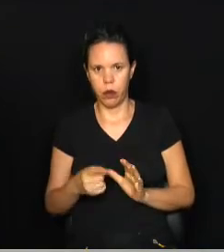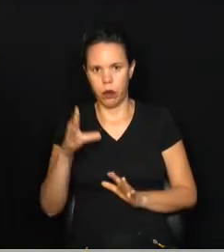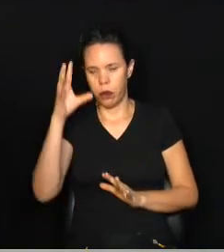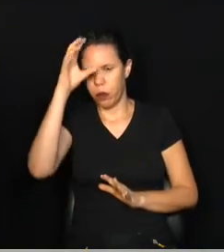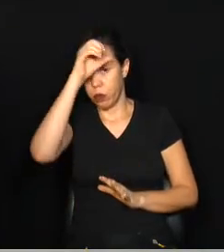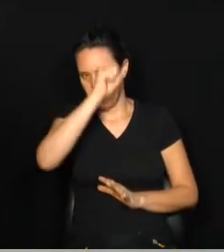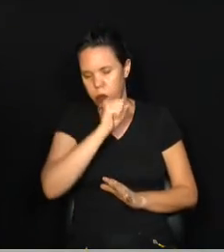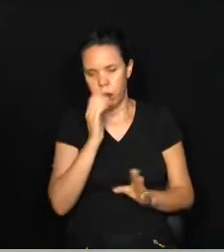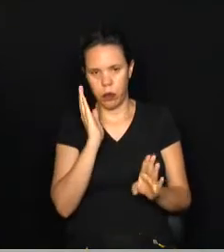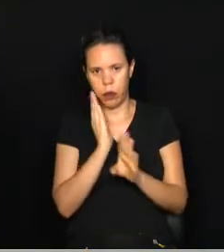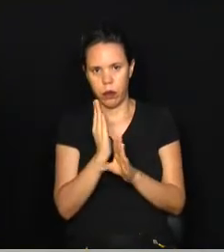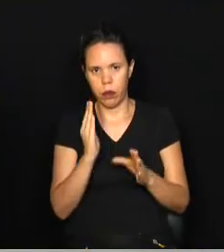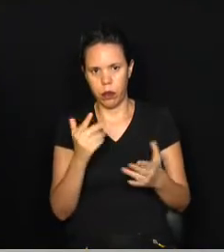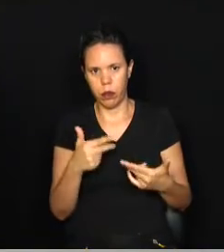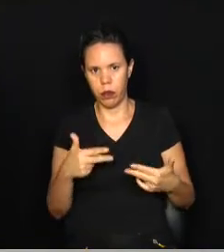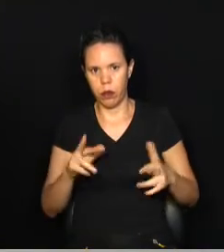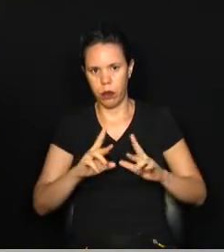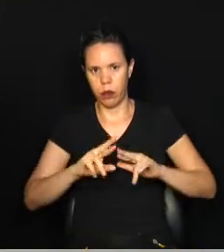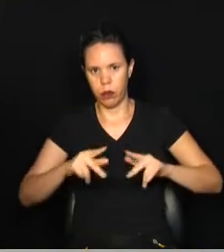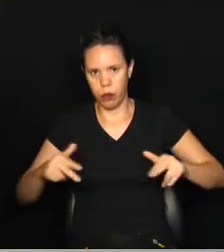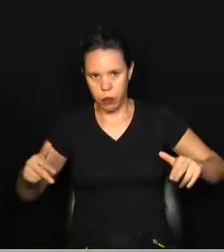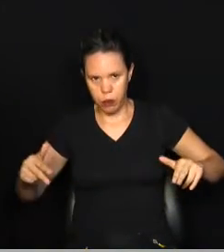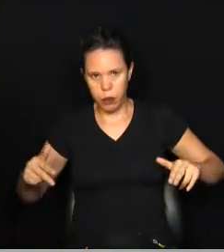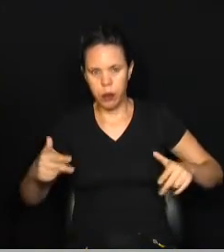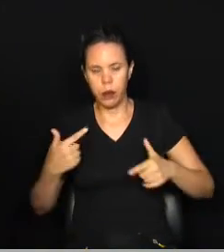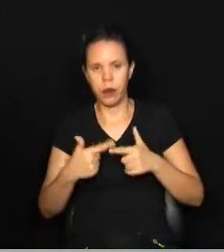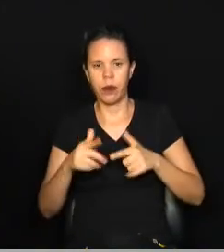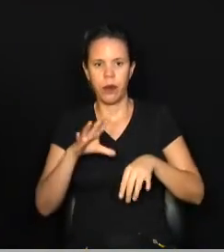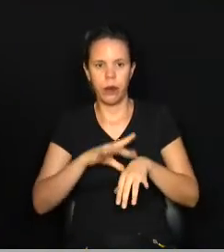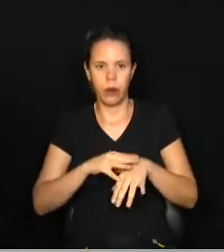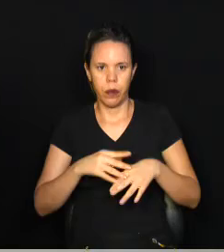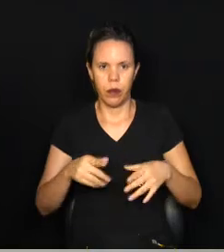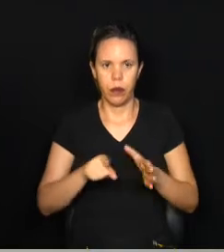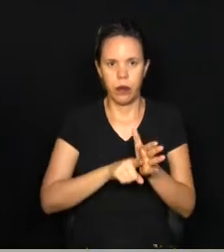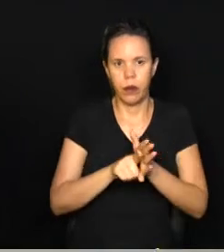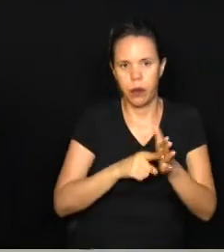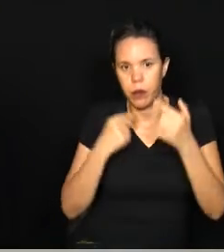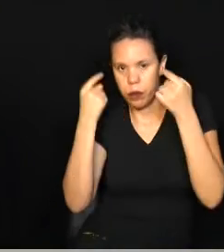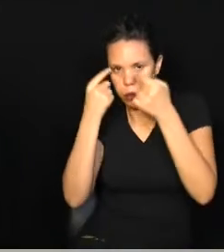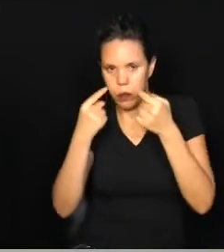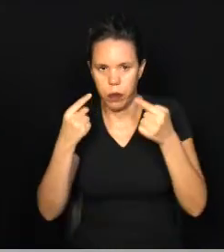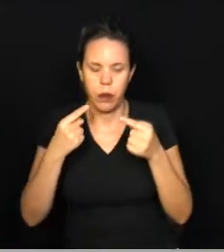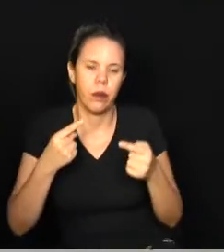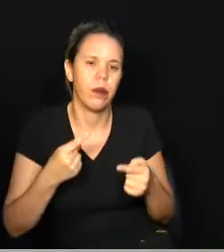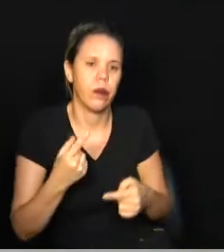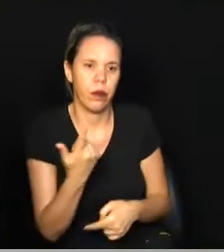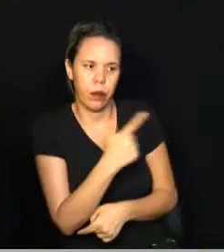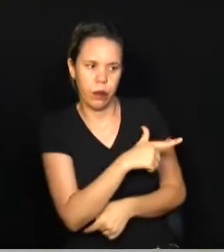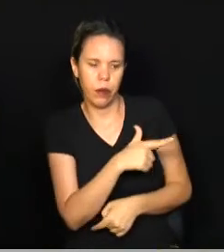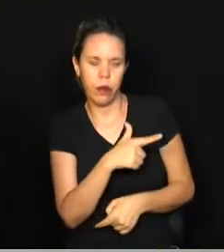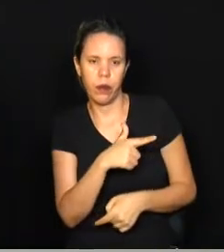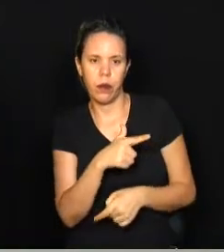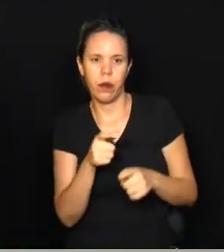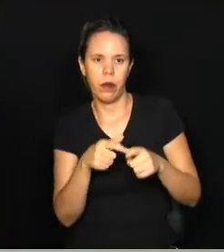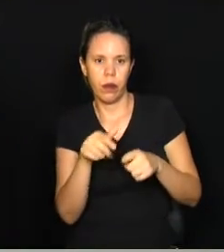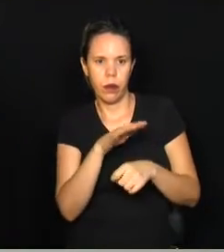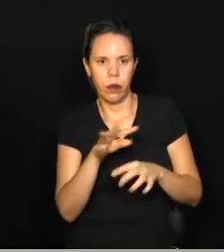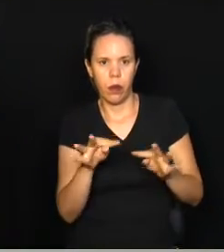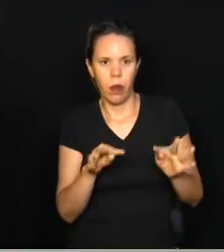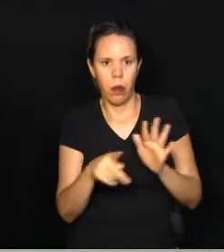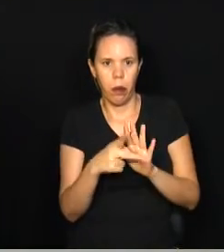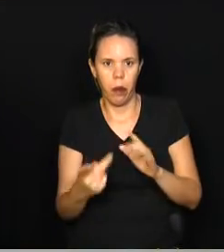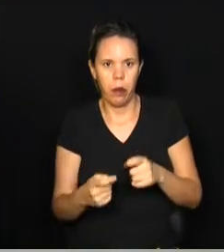aprendemos a identificar diversas patologias através do estudo do olho para outras especialidades da própria